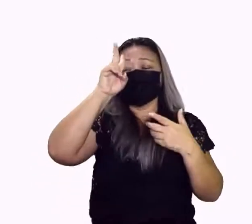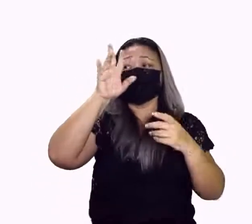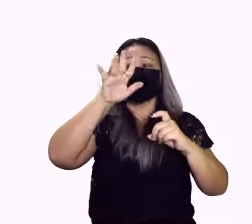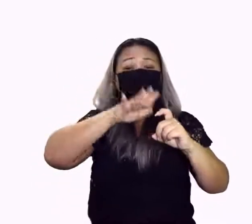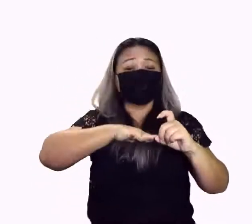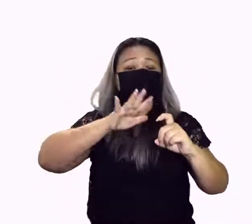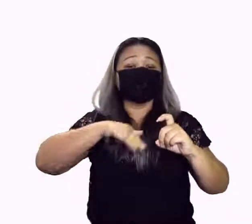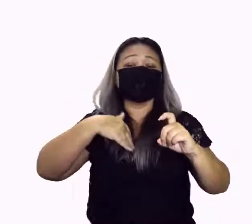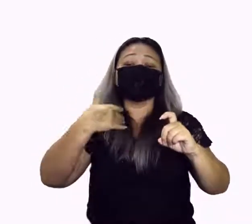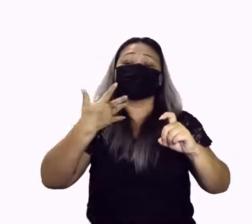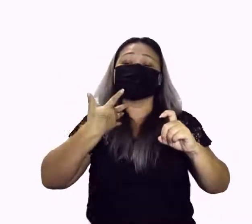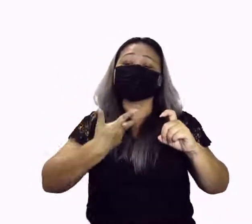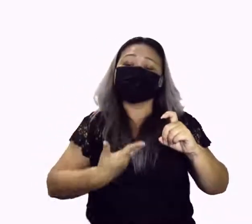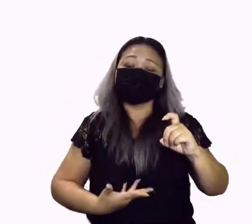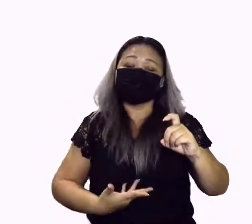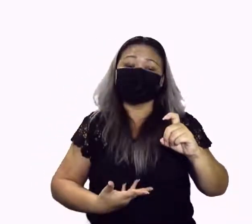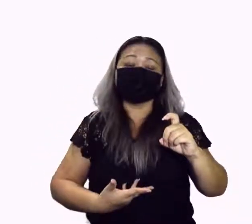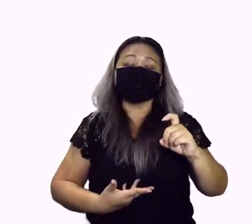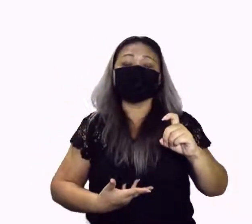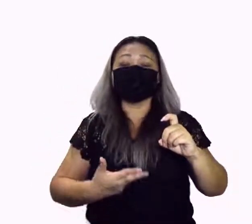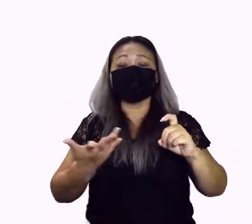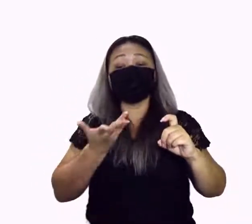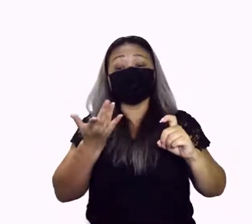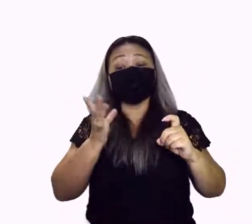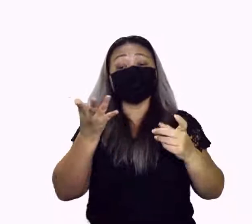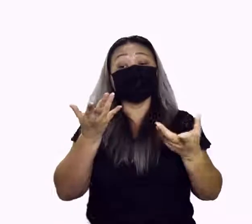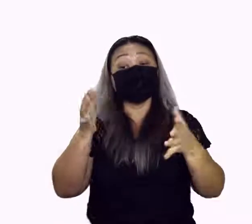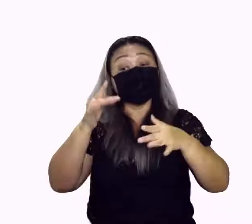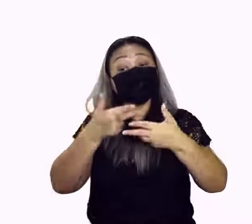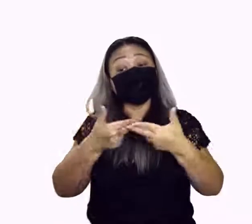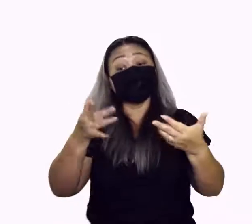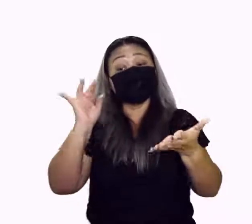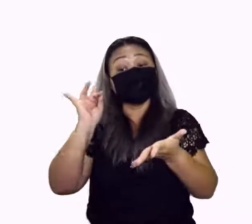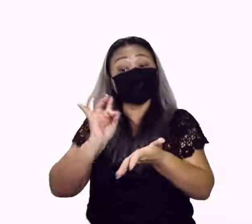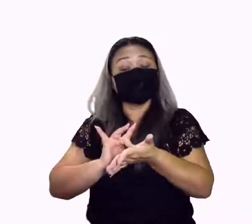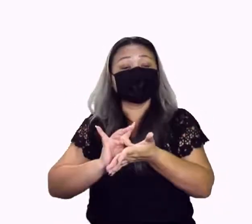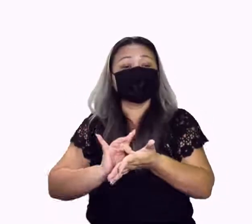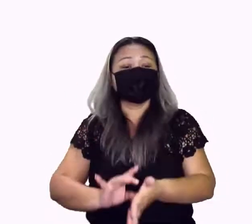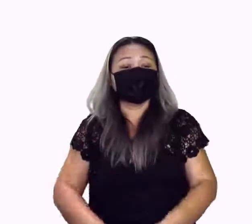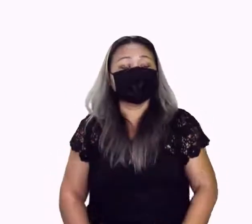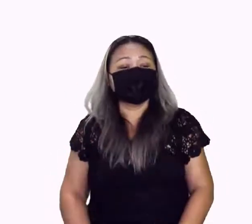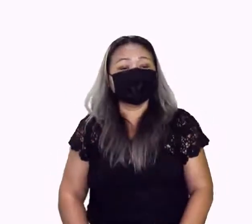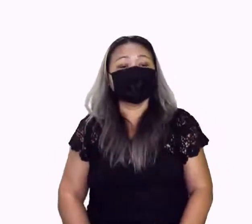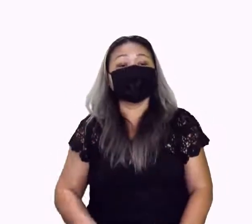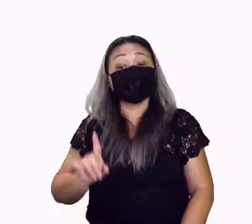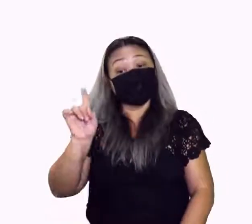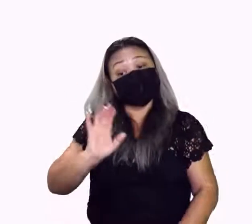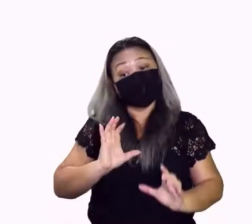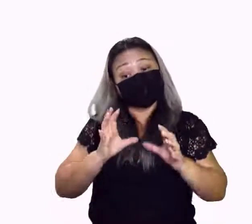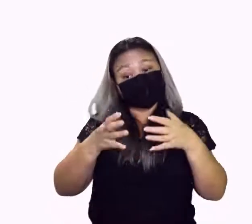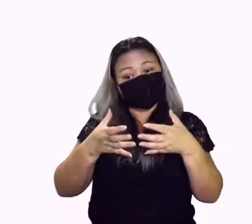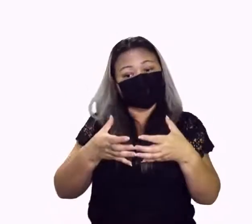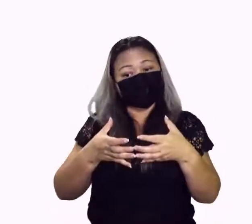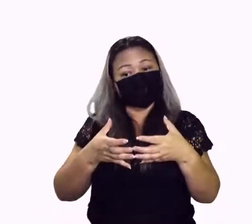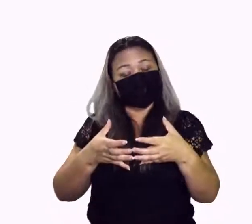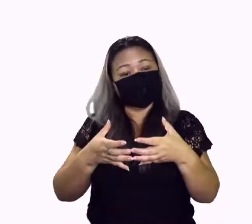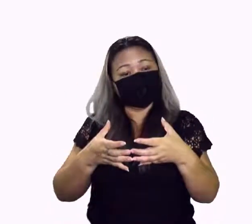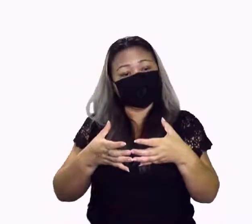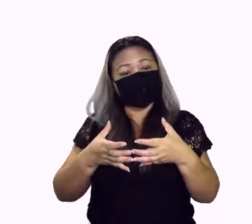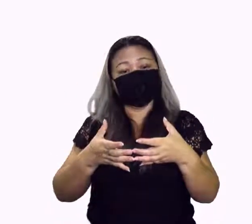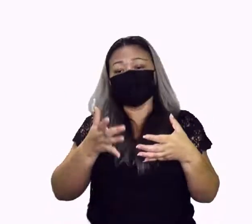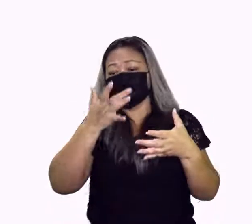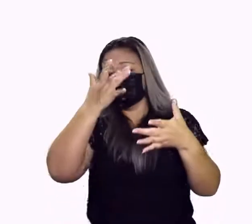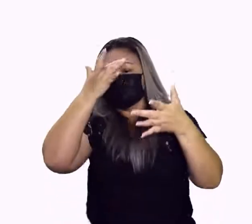mitologia e queriam algo mais real, né, para descobrir sobre a origem das coisas. Ele é coletivo, né?